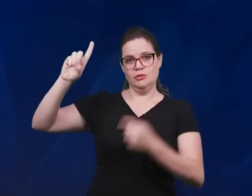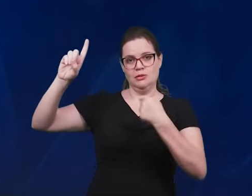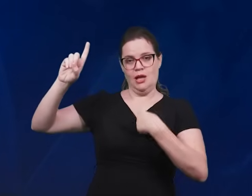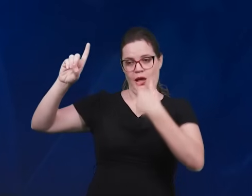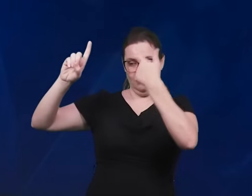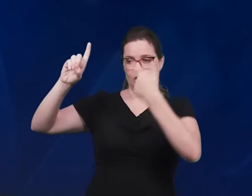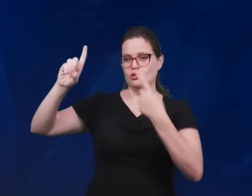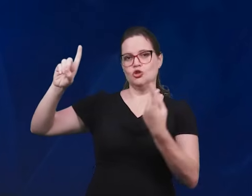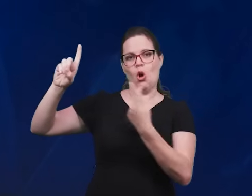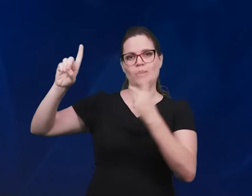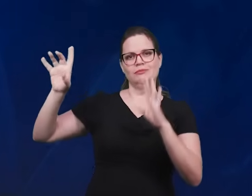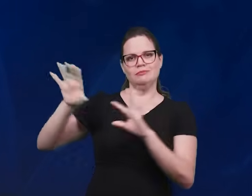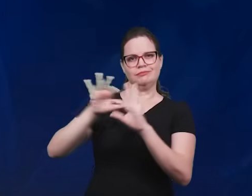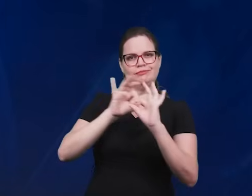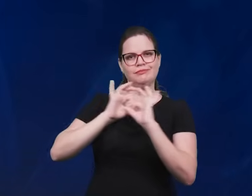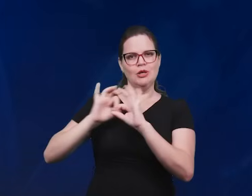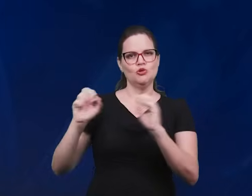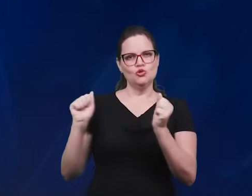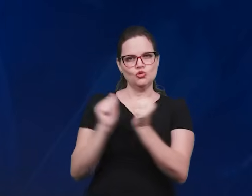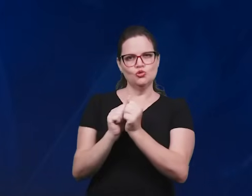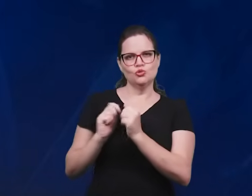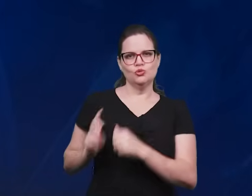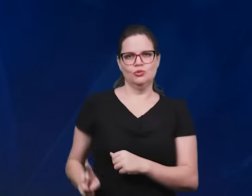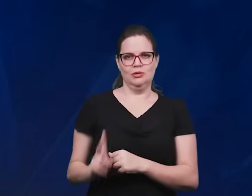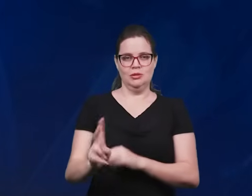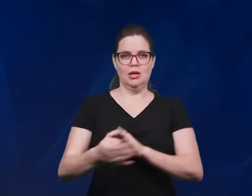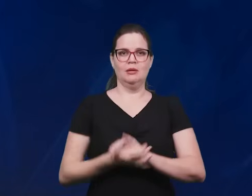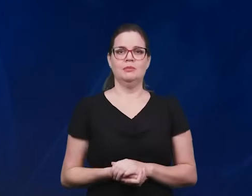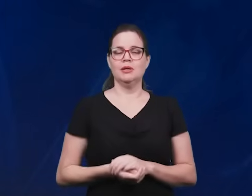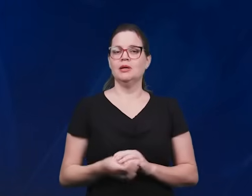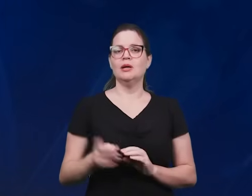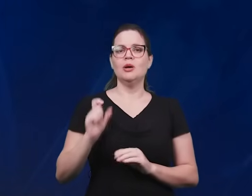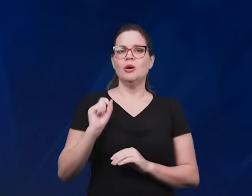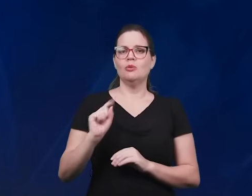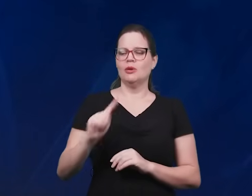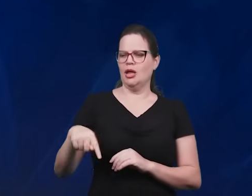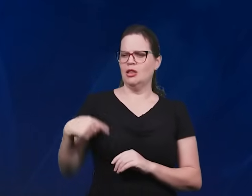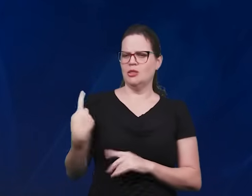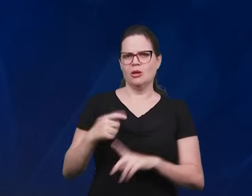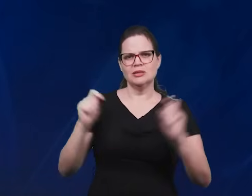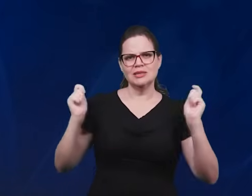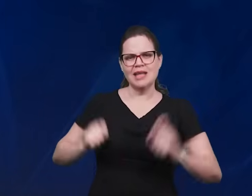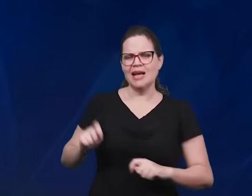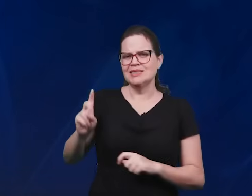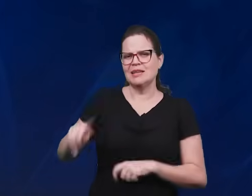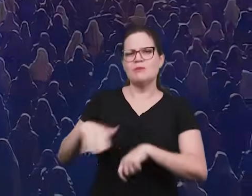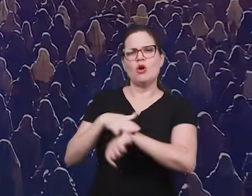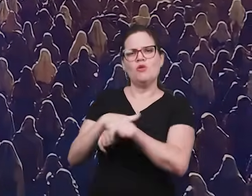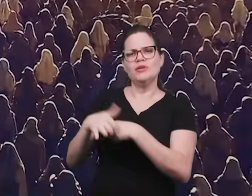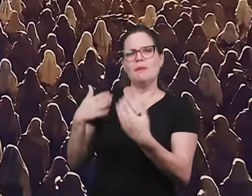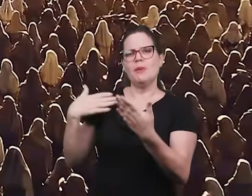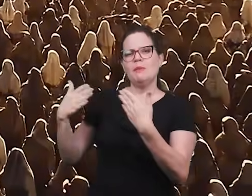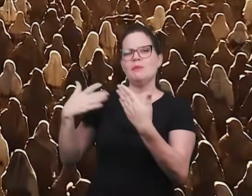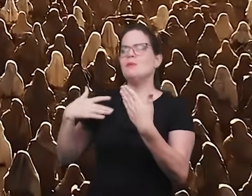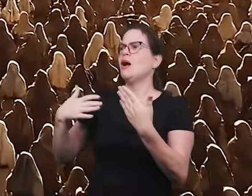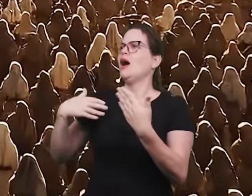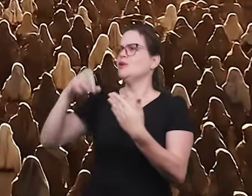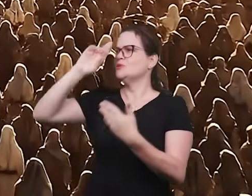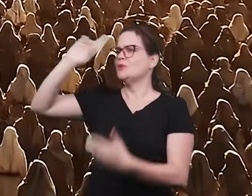com Ele é aquilo que podemos pedir sempre a Ele, e Ele estará sempre